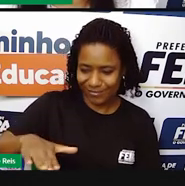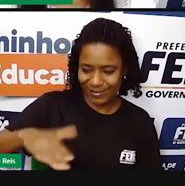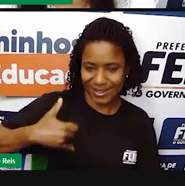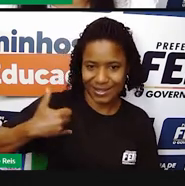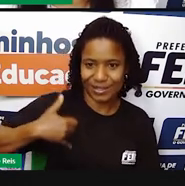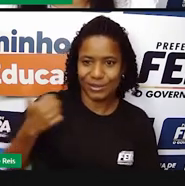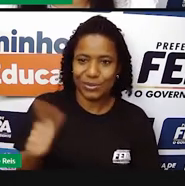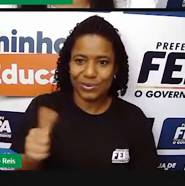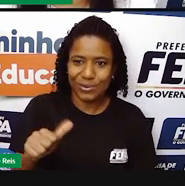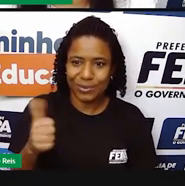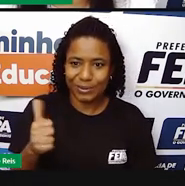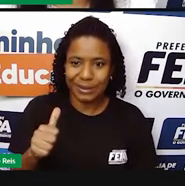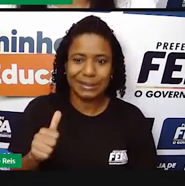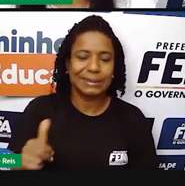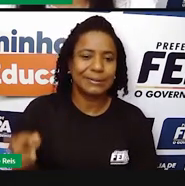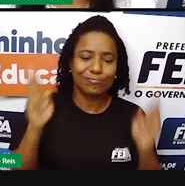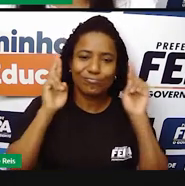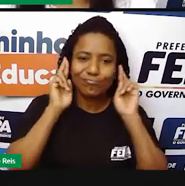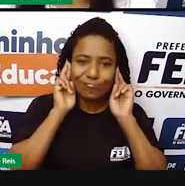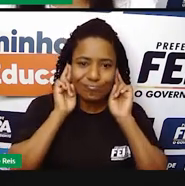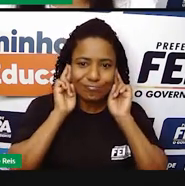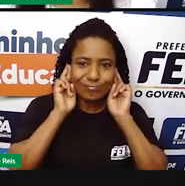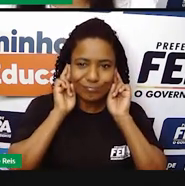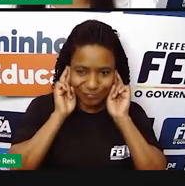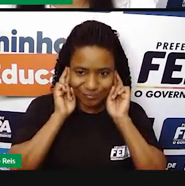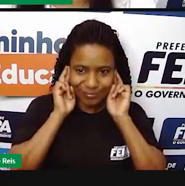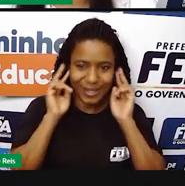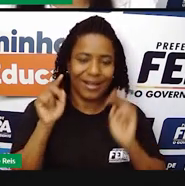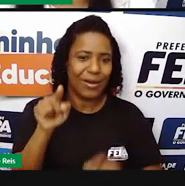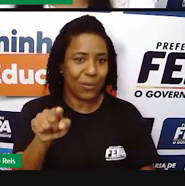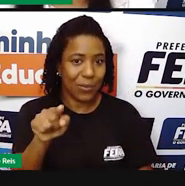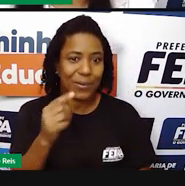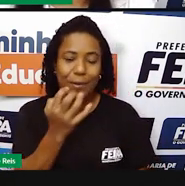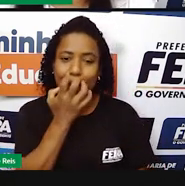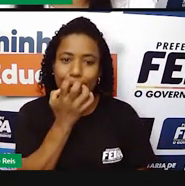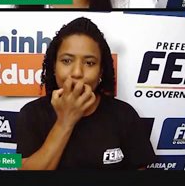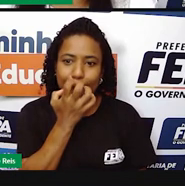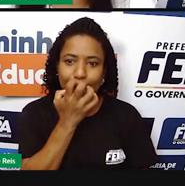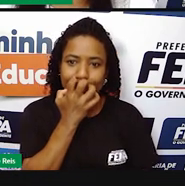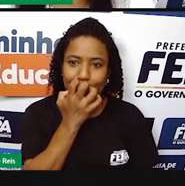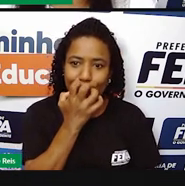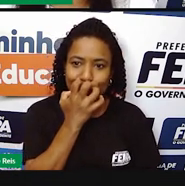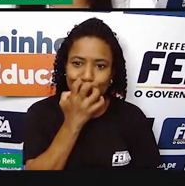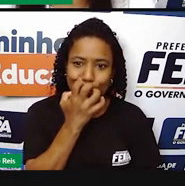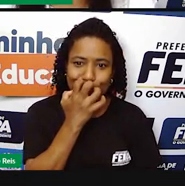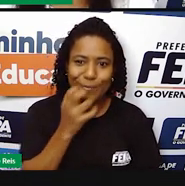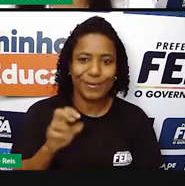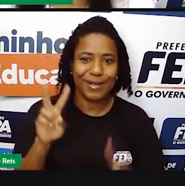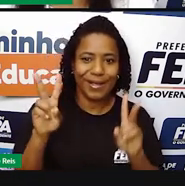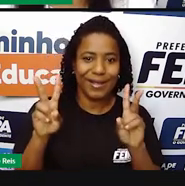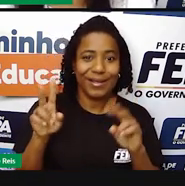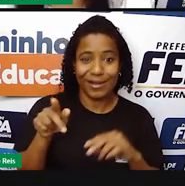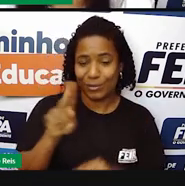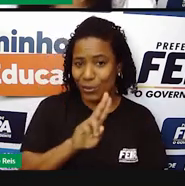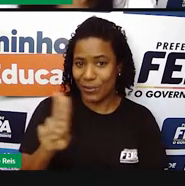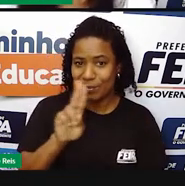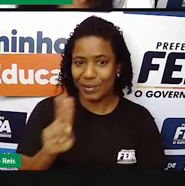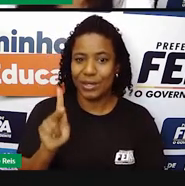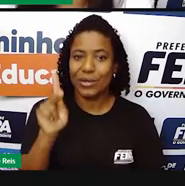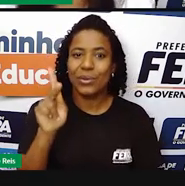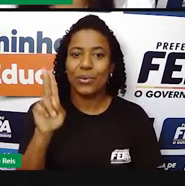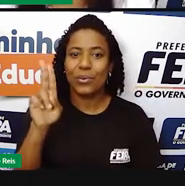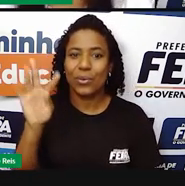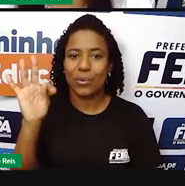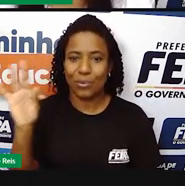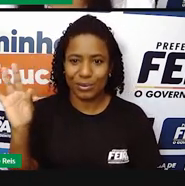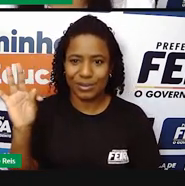é o labrador Cuffy, que o alerta quando ele precisa acordar de manhã, quando sua mãe o chama e